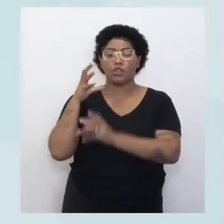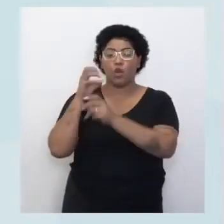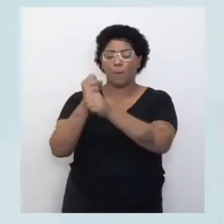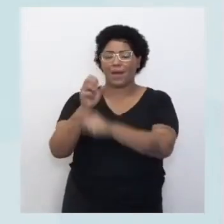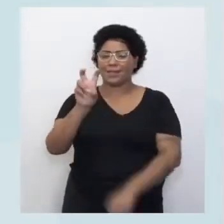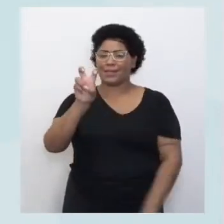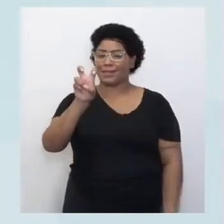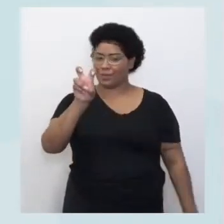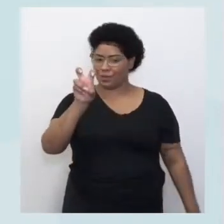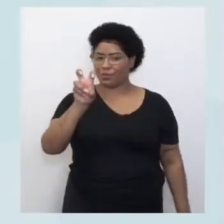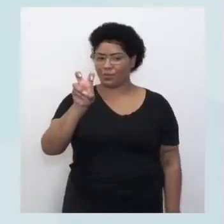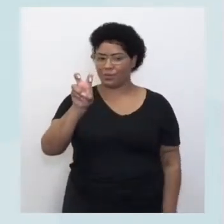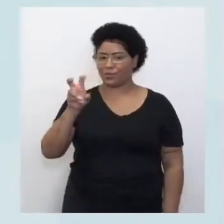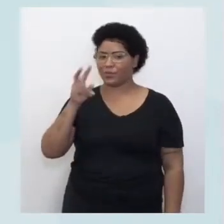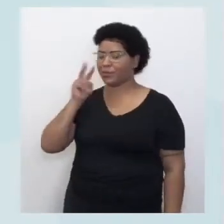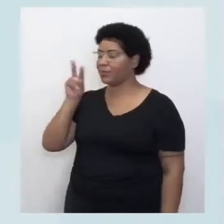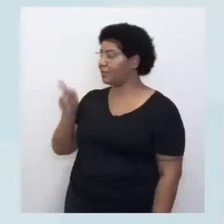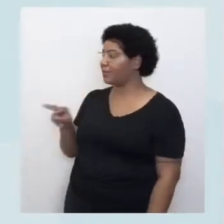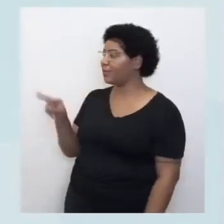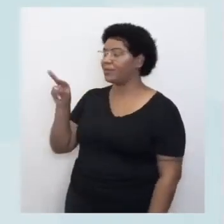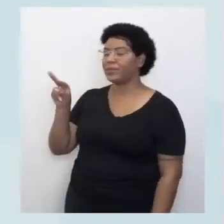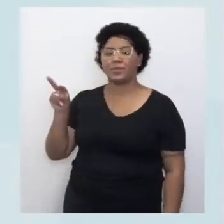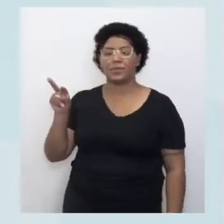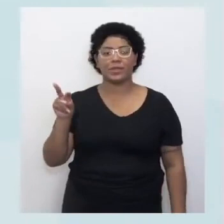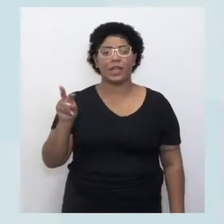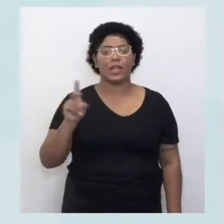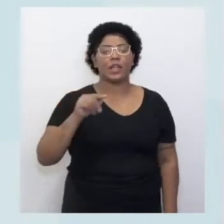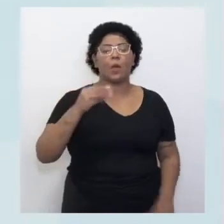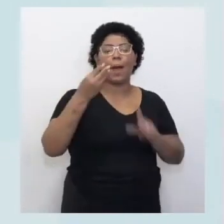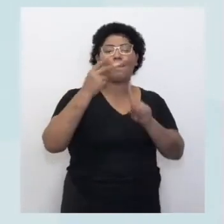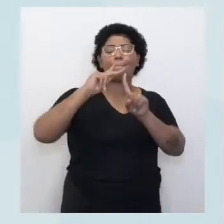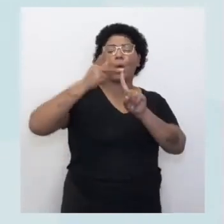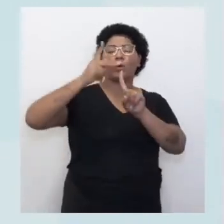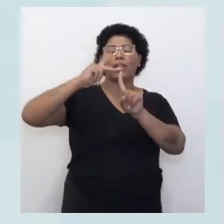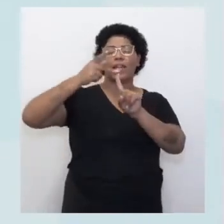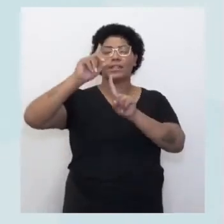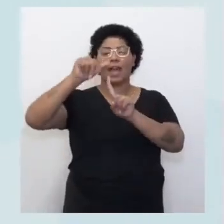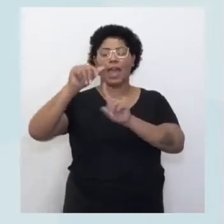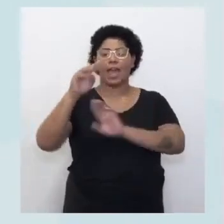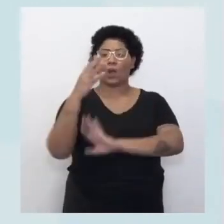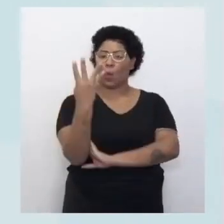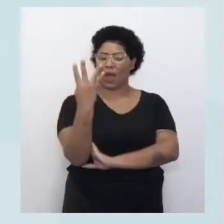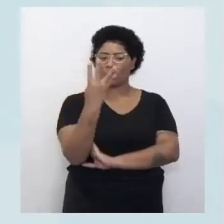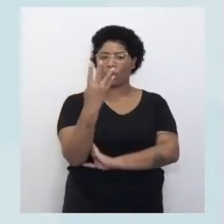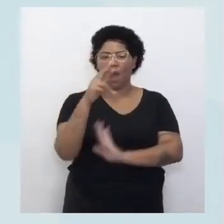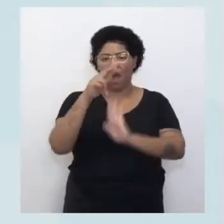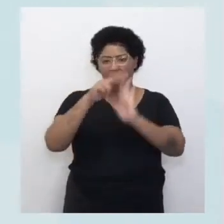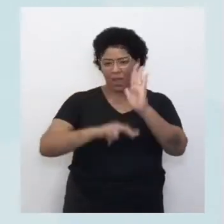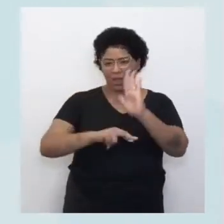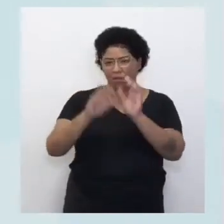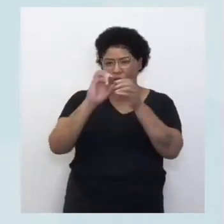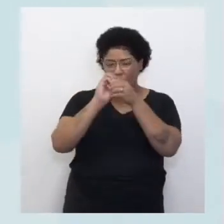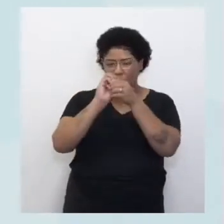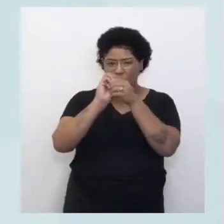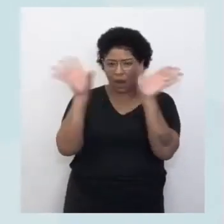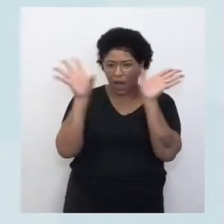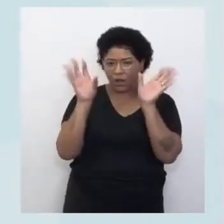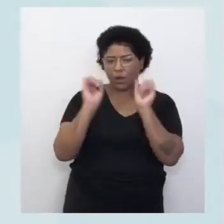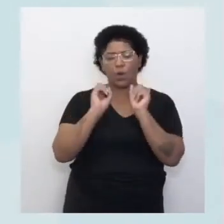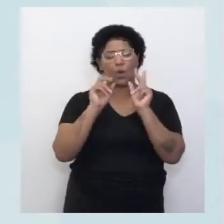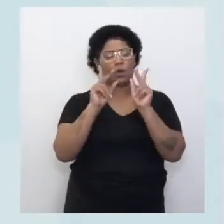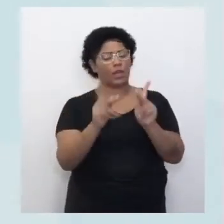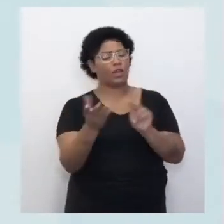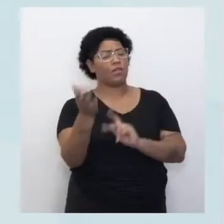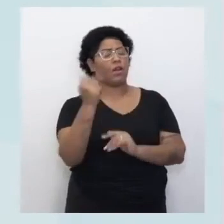y elevado à quarta potência. Ficou clara essa regrinha? Joia! Então,